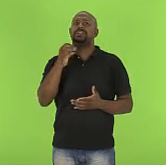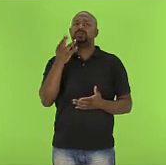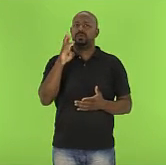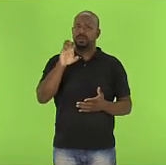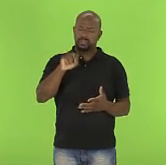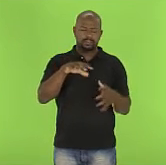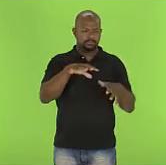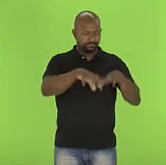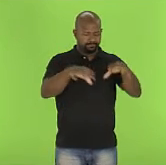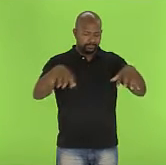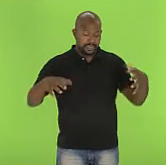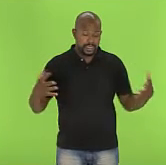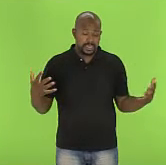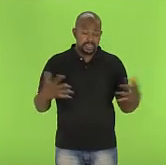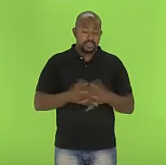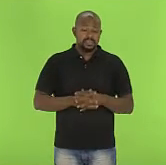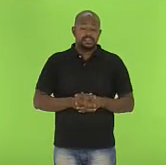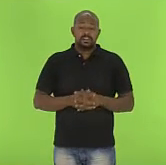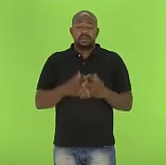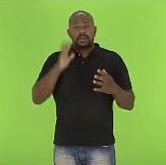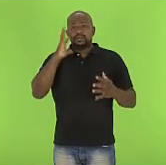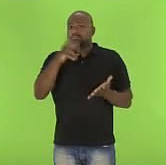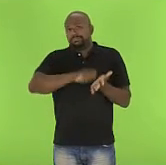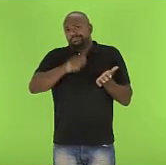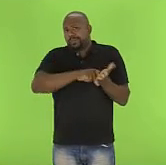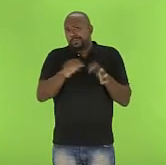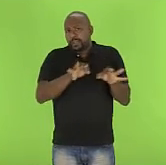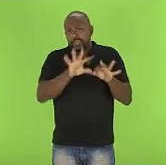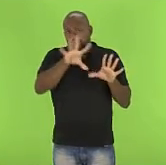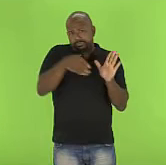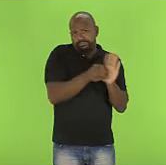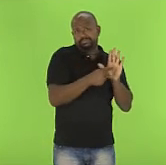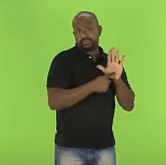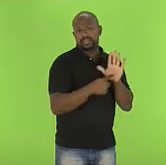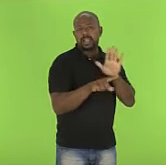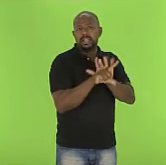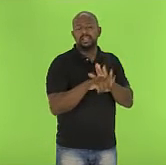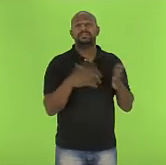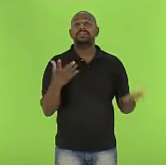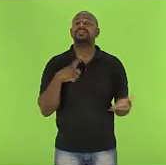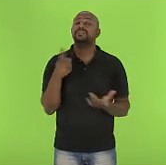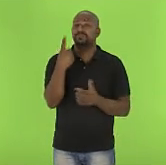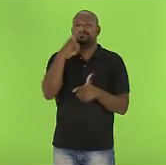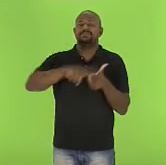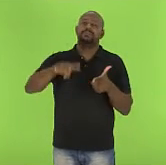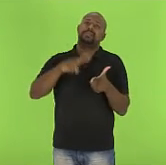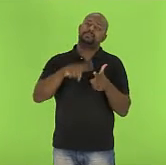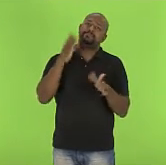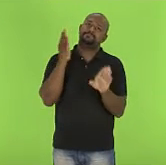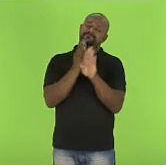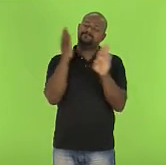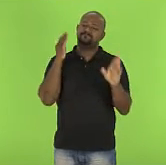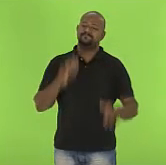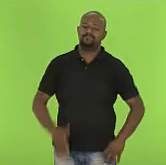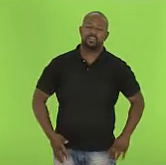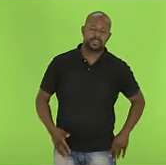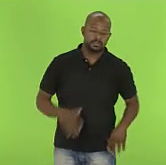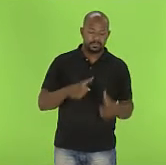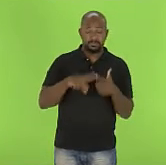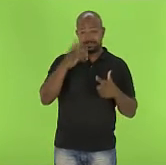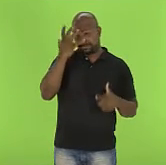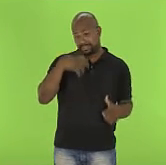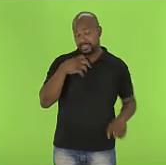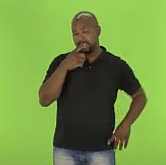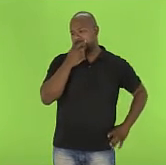mercados, e a gente decidiu inscrever o projeto na lei. Só que a gente tinha um problema. A gente